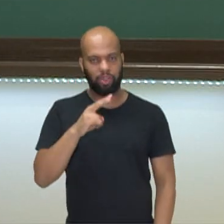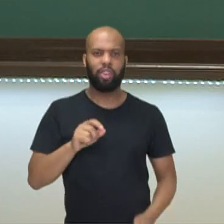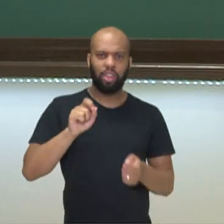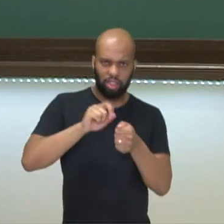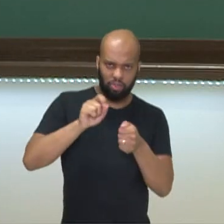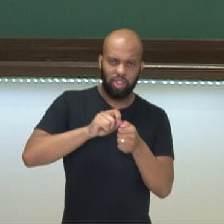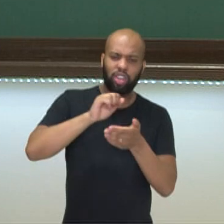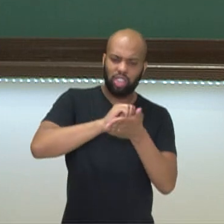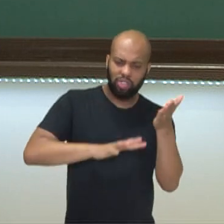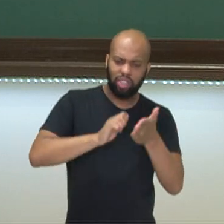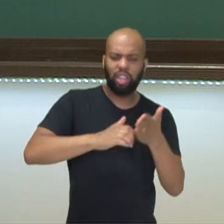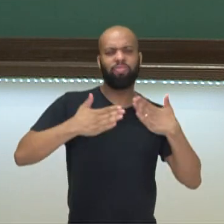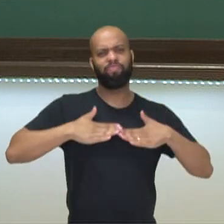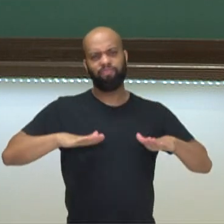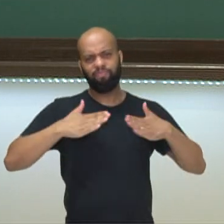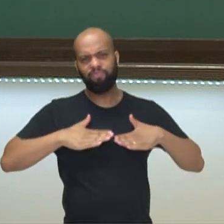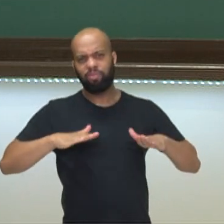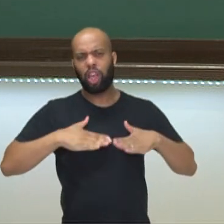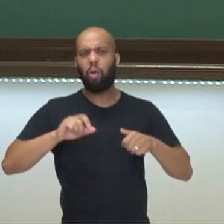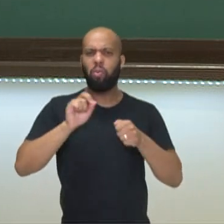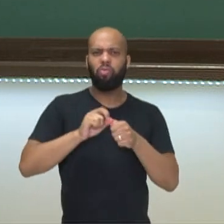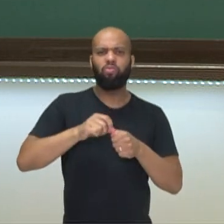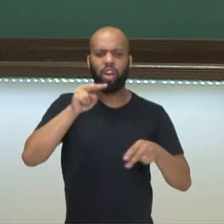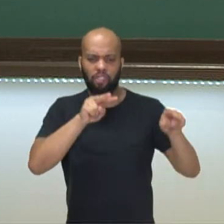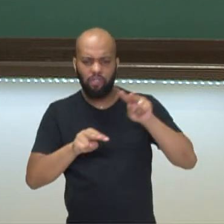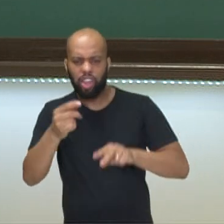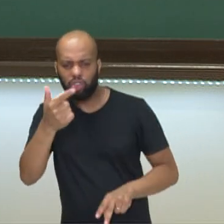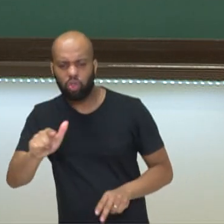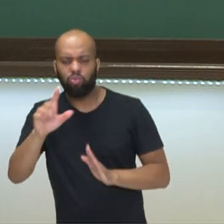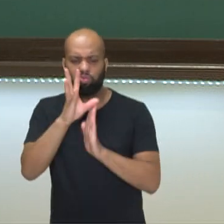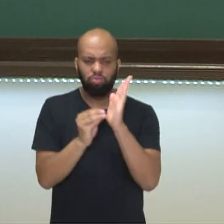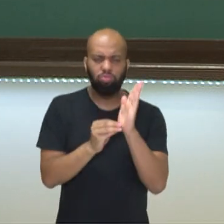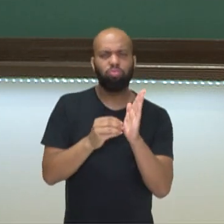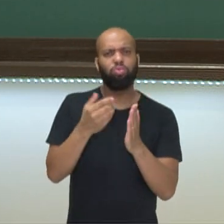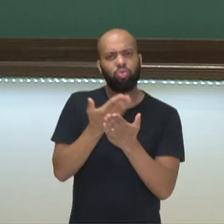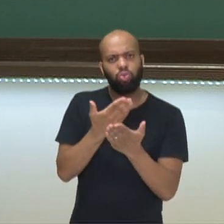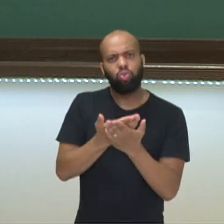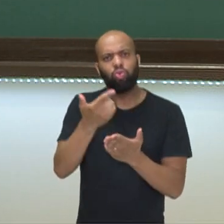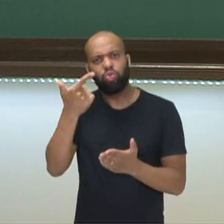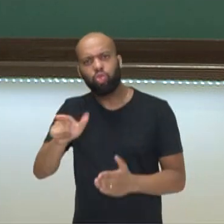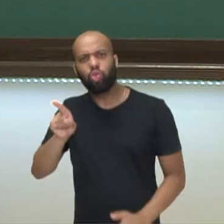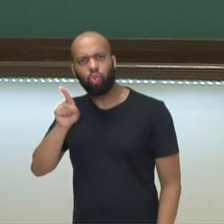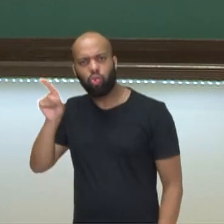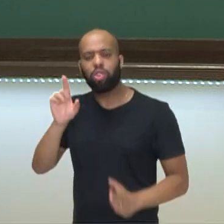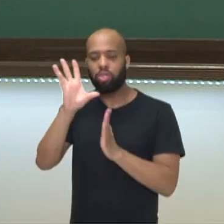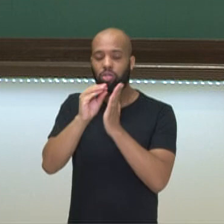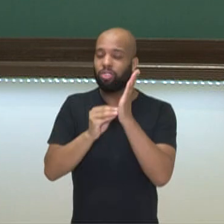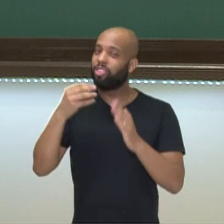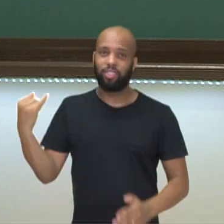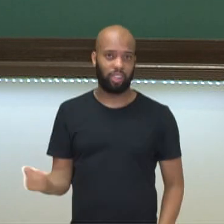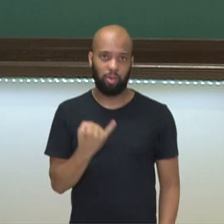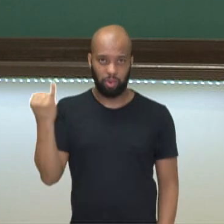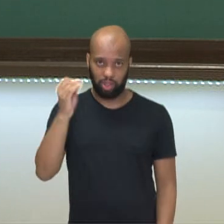Faça as atividades com cuidado, reveja o conteúdo, reveja essa parte de dízimas periódicas, porque ela é muito